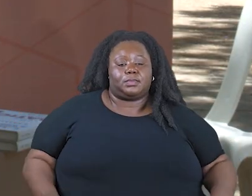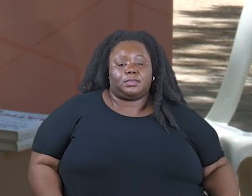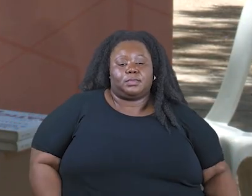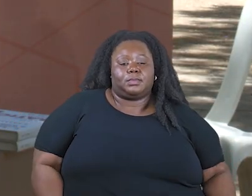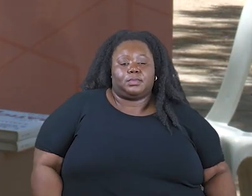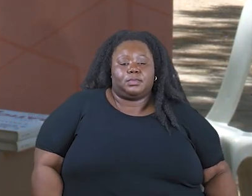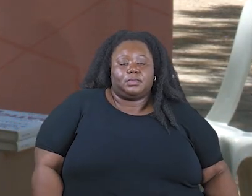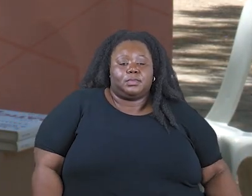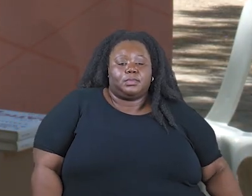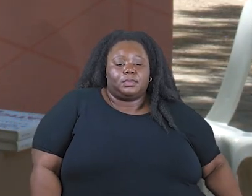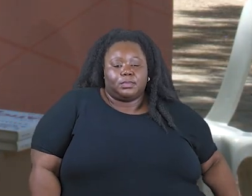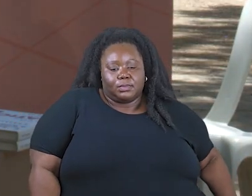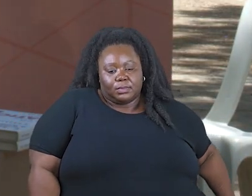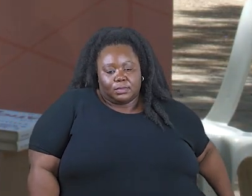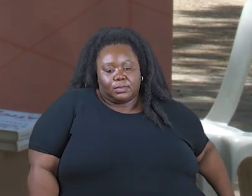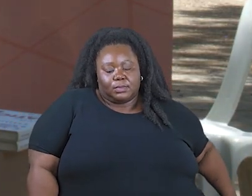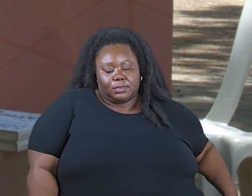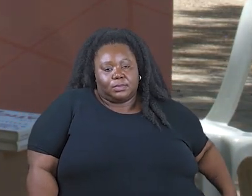Ele é um antimúltiplo.